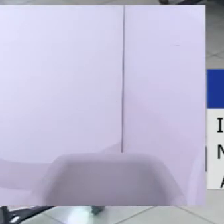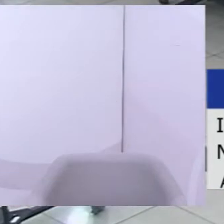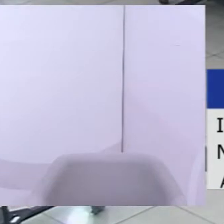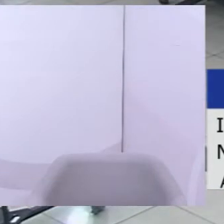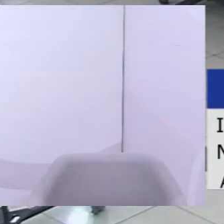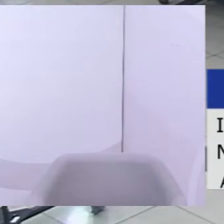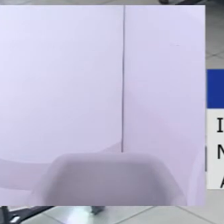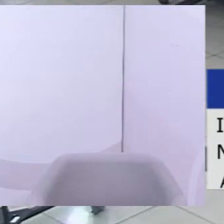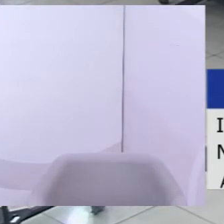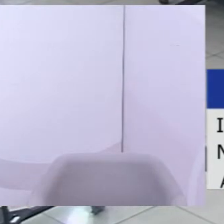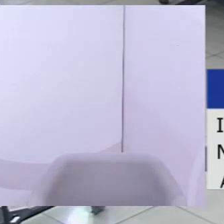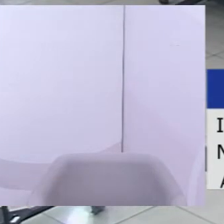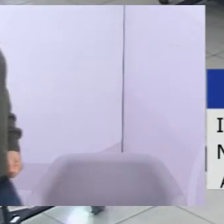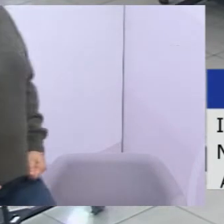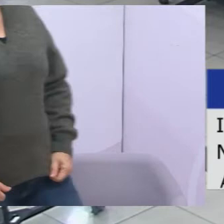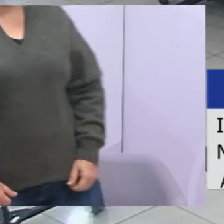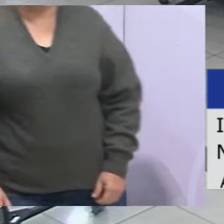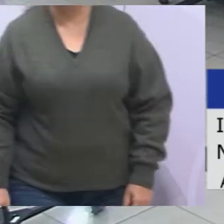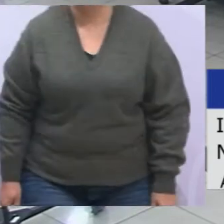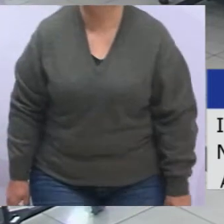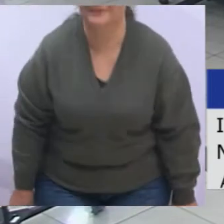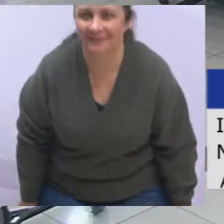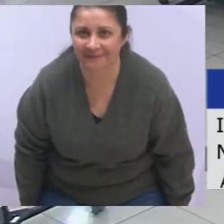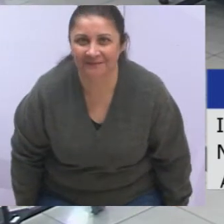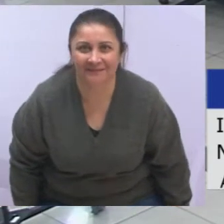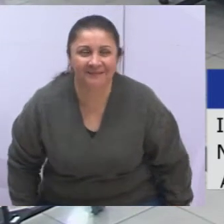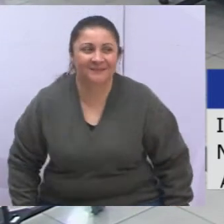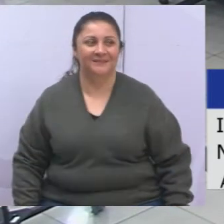Projeto continua em discussão.